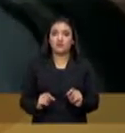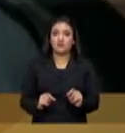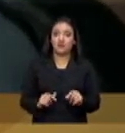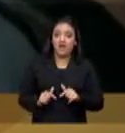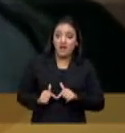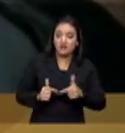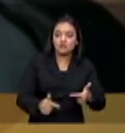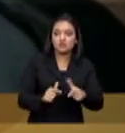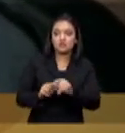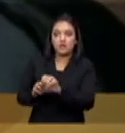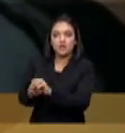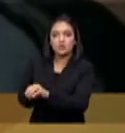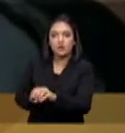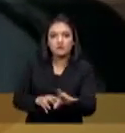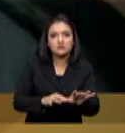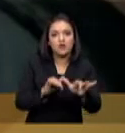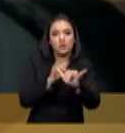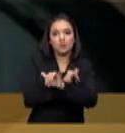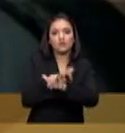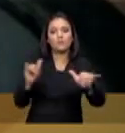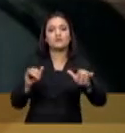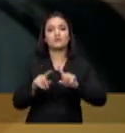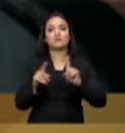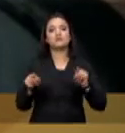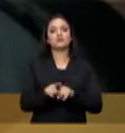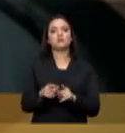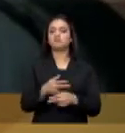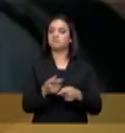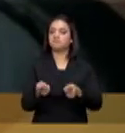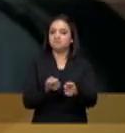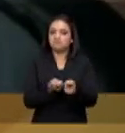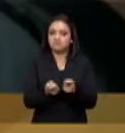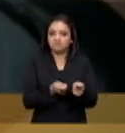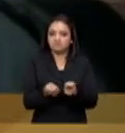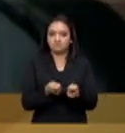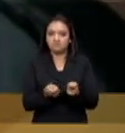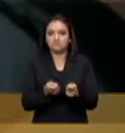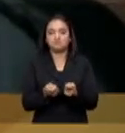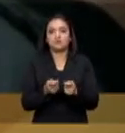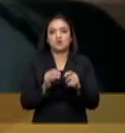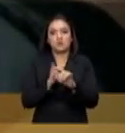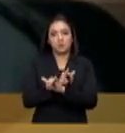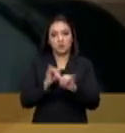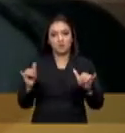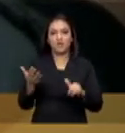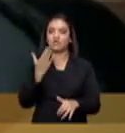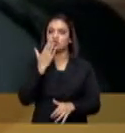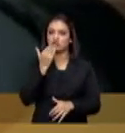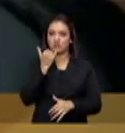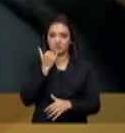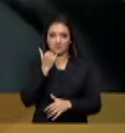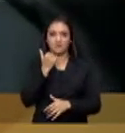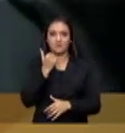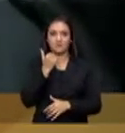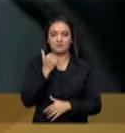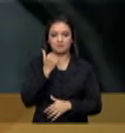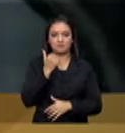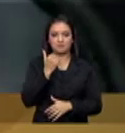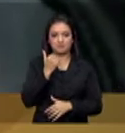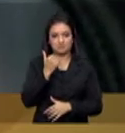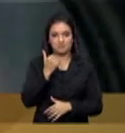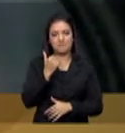informativo, como também medidas de controle da propaganda de alimentos não saudáveis. De acordo